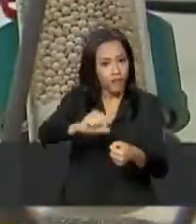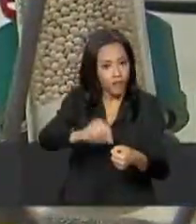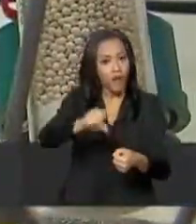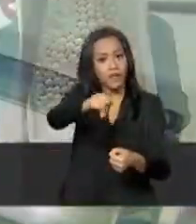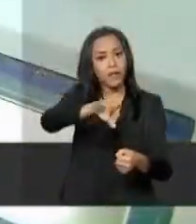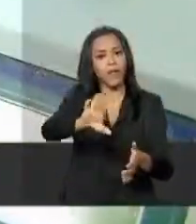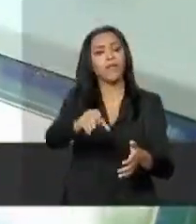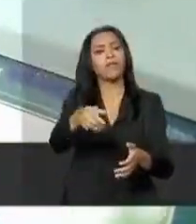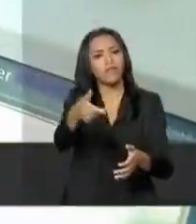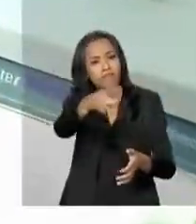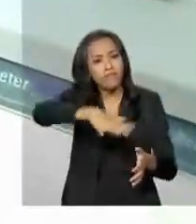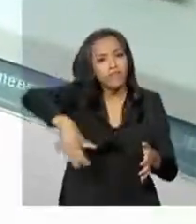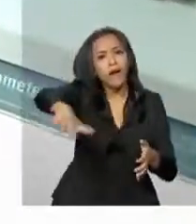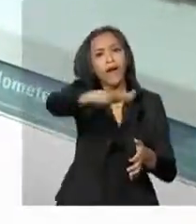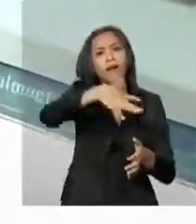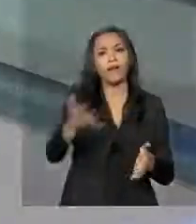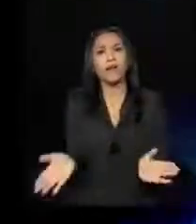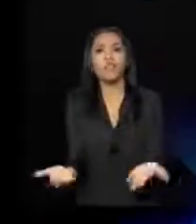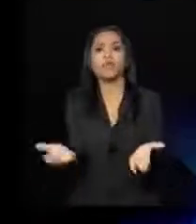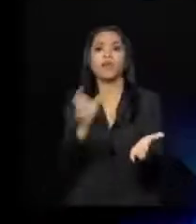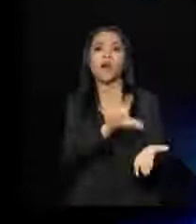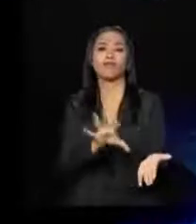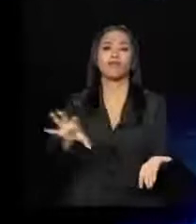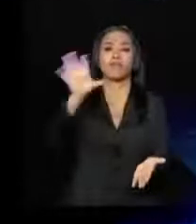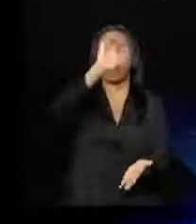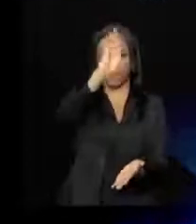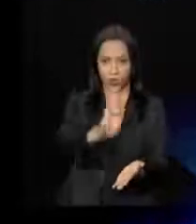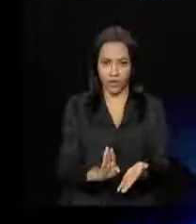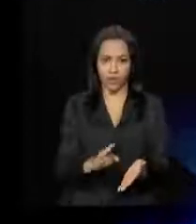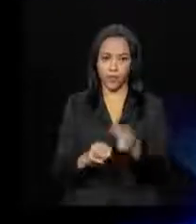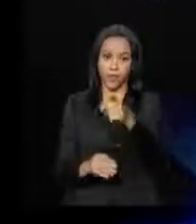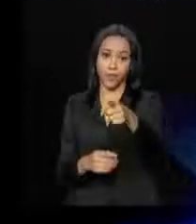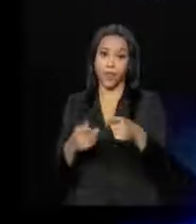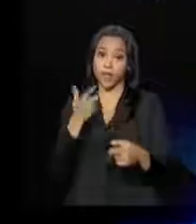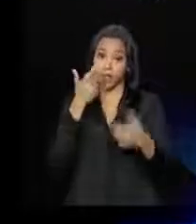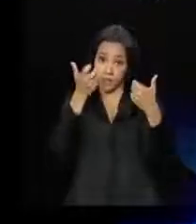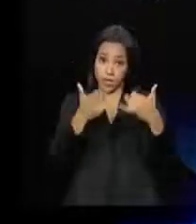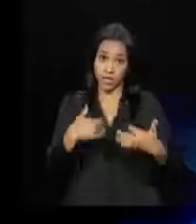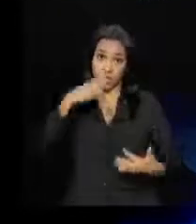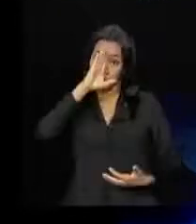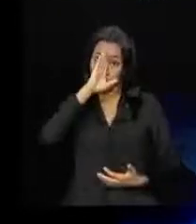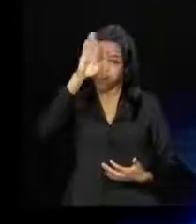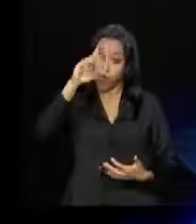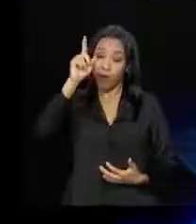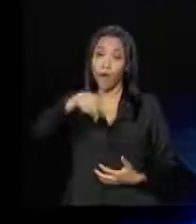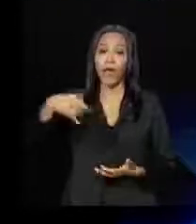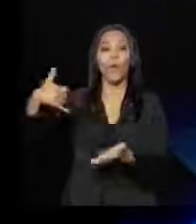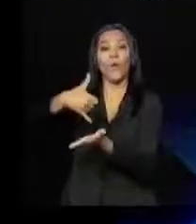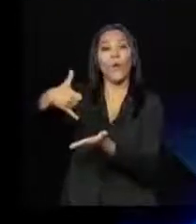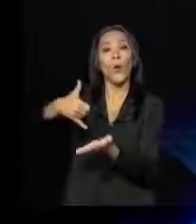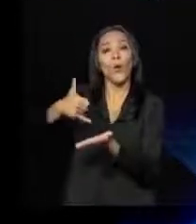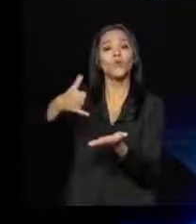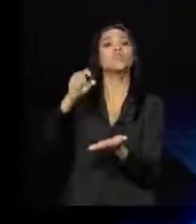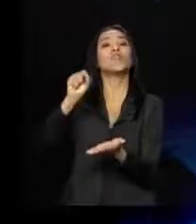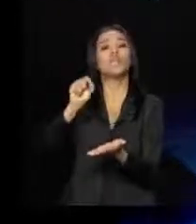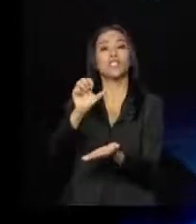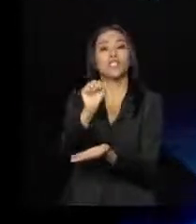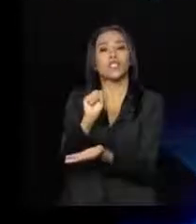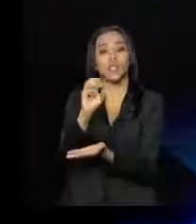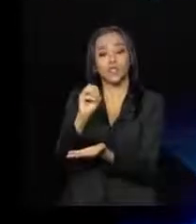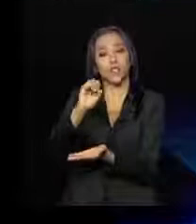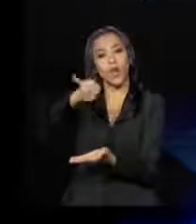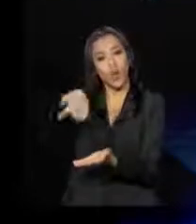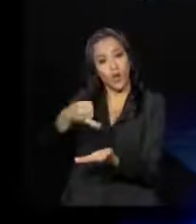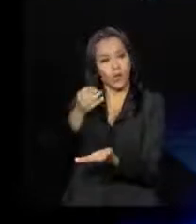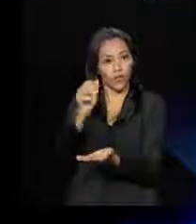do biodiesel às regiões do país. A principal fonte para a produção é o óleo de soja, mas